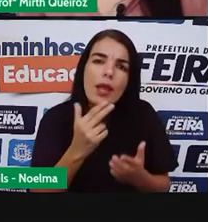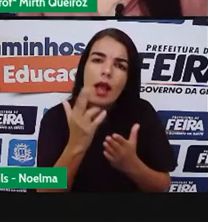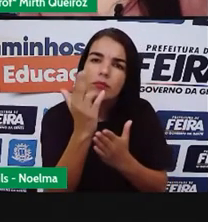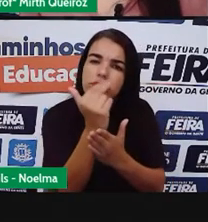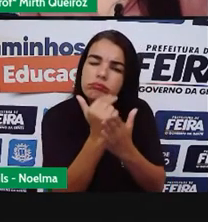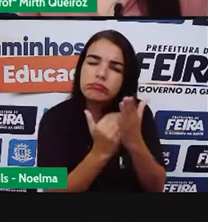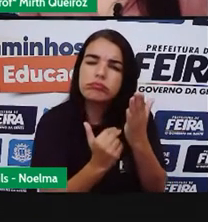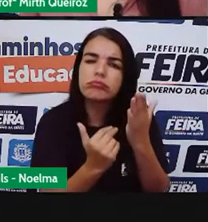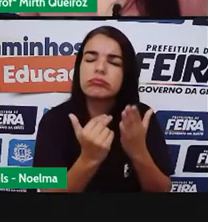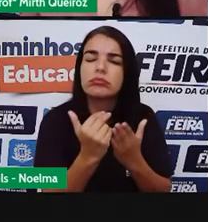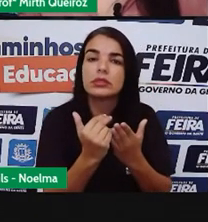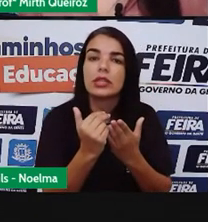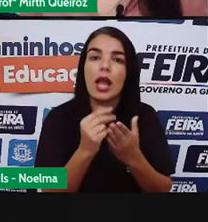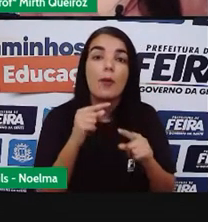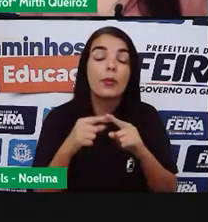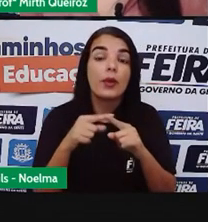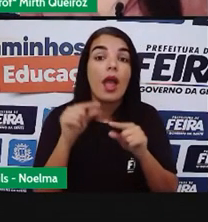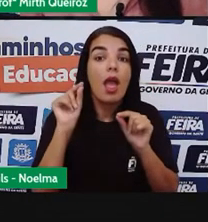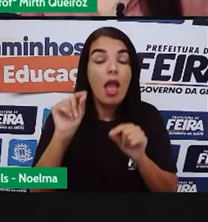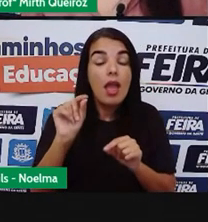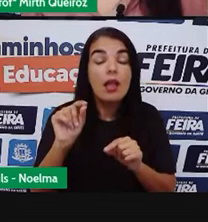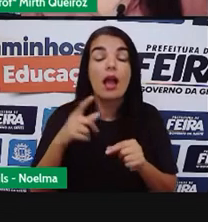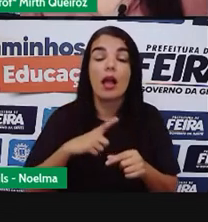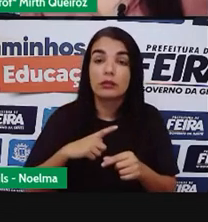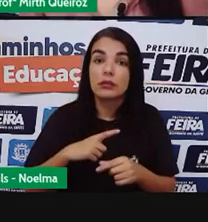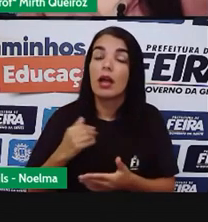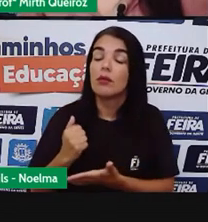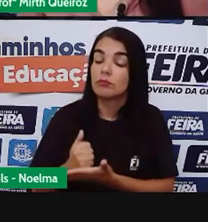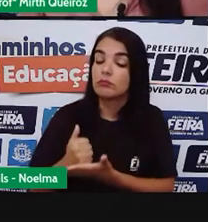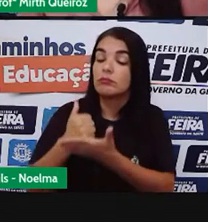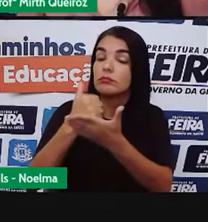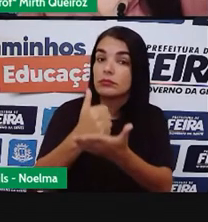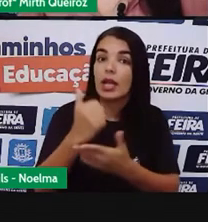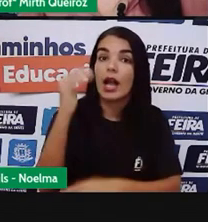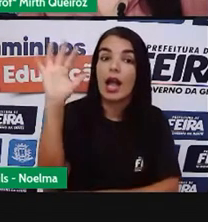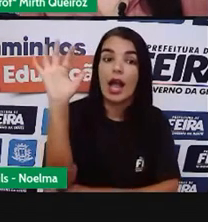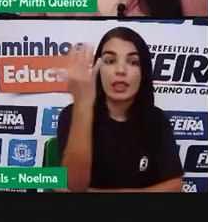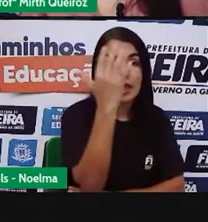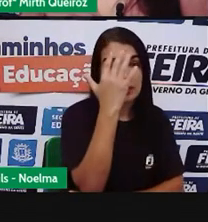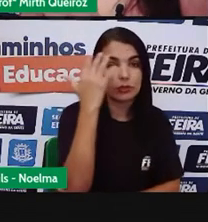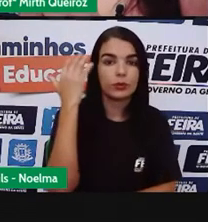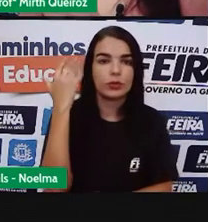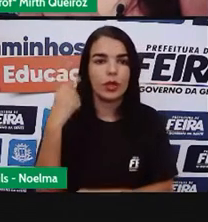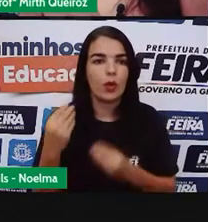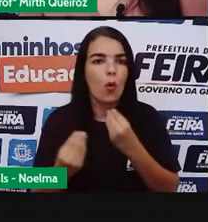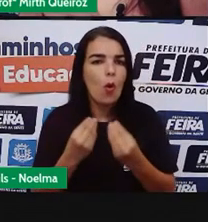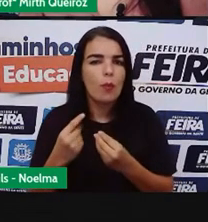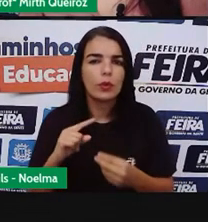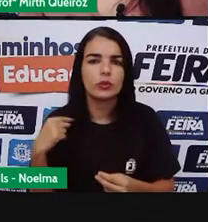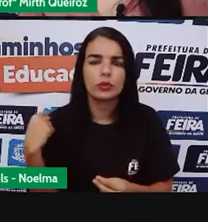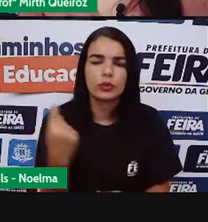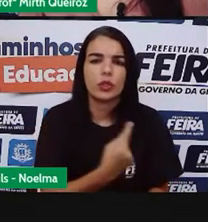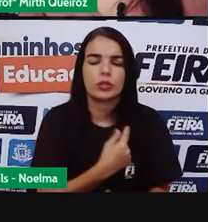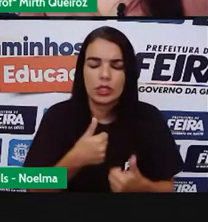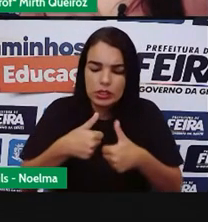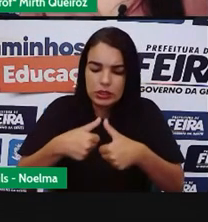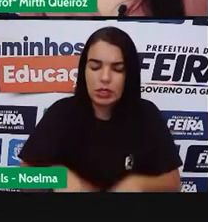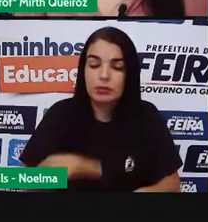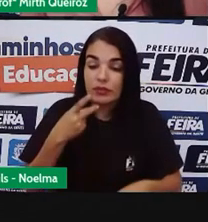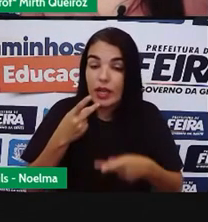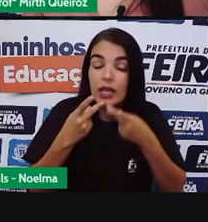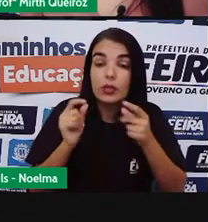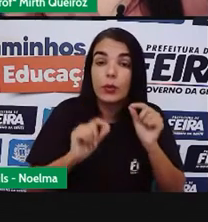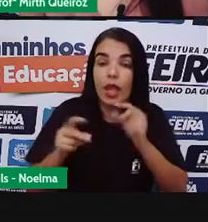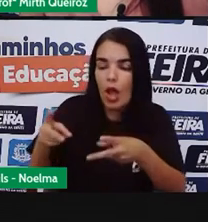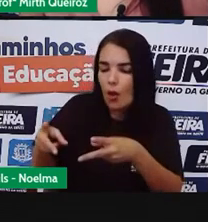ele retrata a natureza. Ele, e como a gente vai falar, está falando, né, sobre a questão de